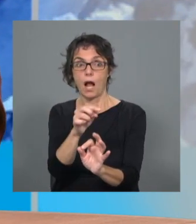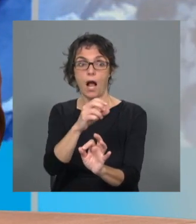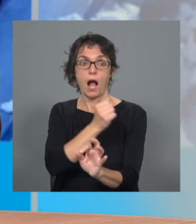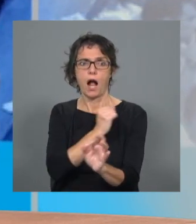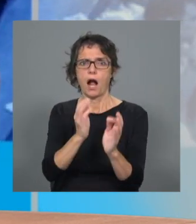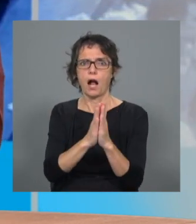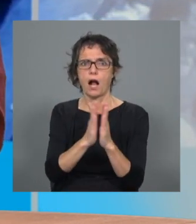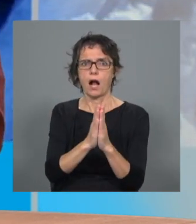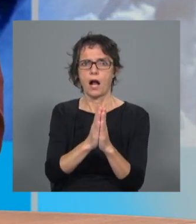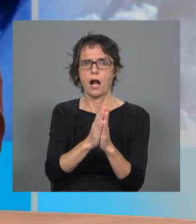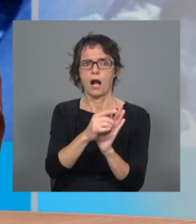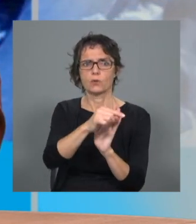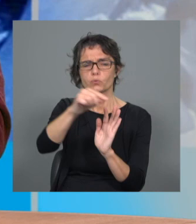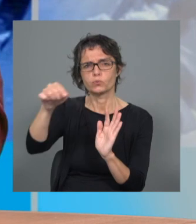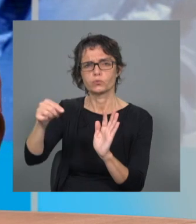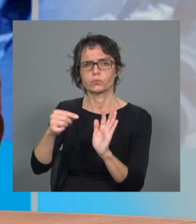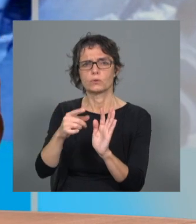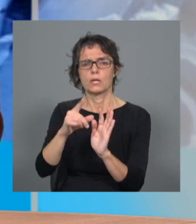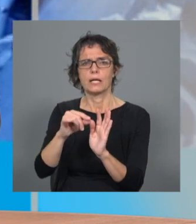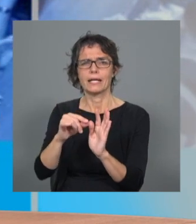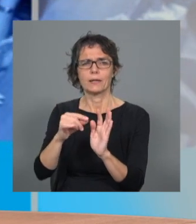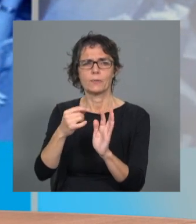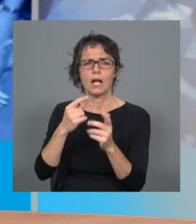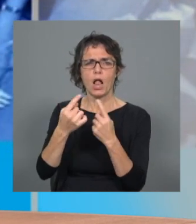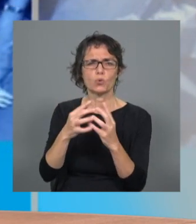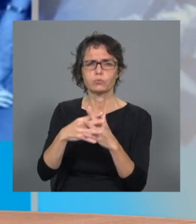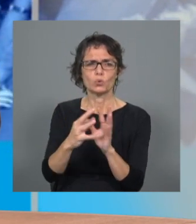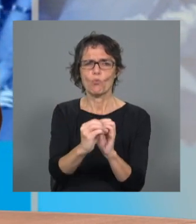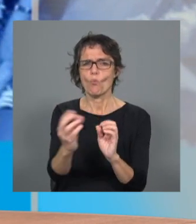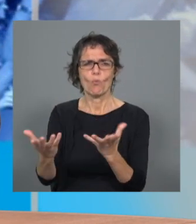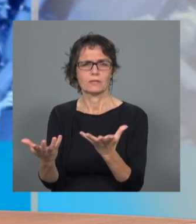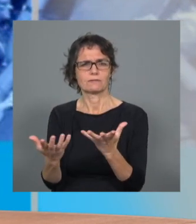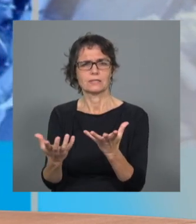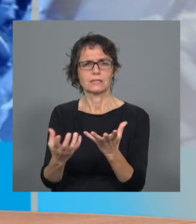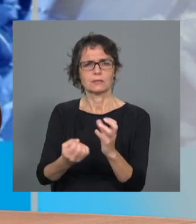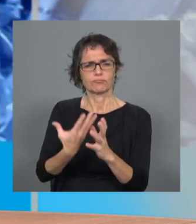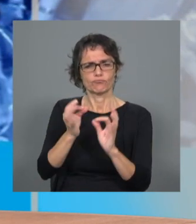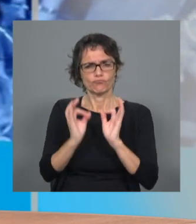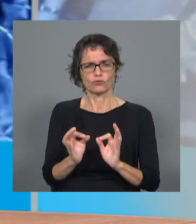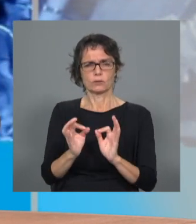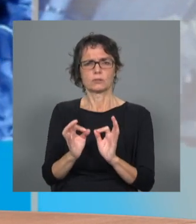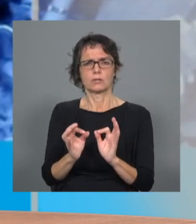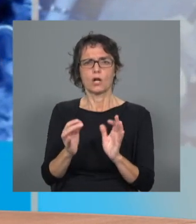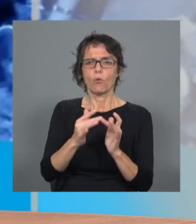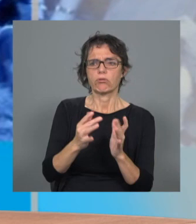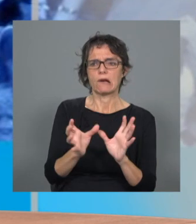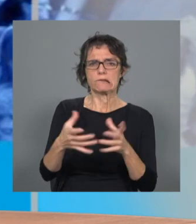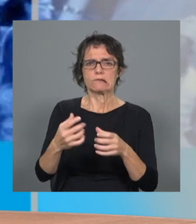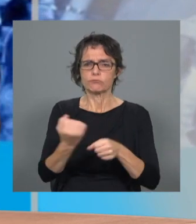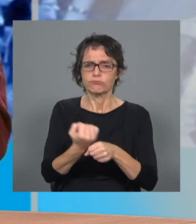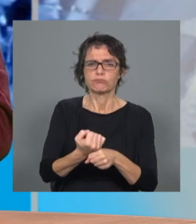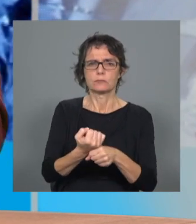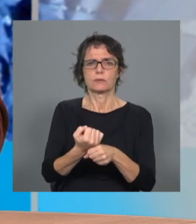as vigararias, não tinham, muitas delas, estruturas criadas, montadas, estruturas de contacto, estruturas de trabalho,